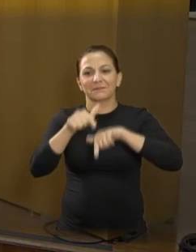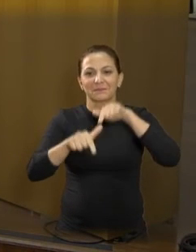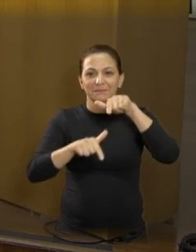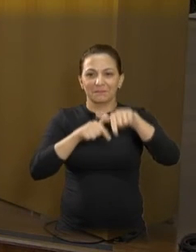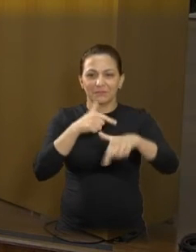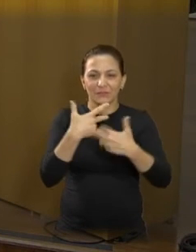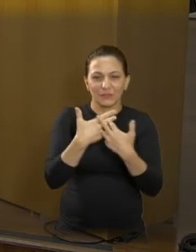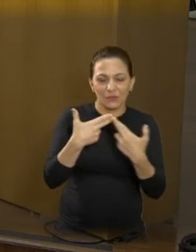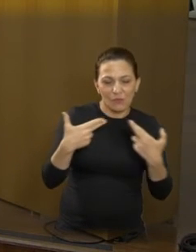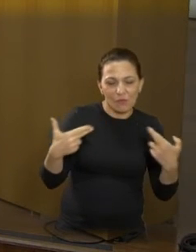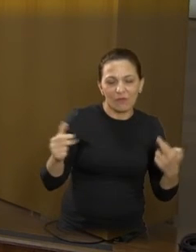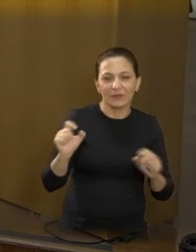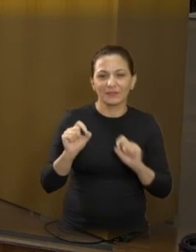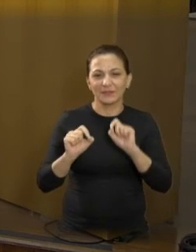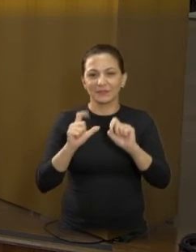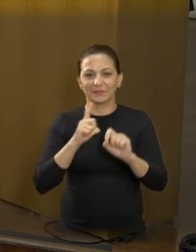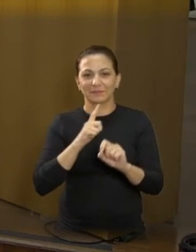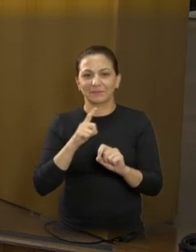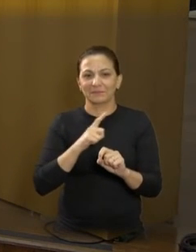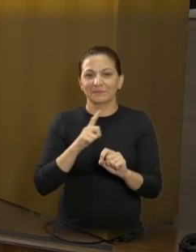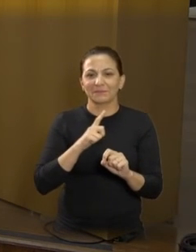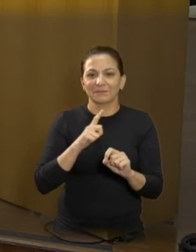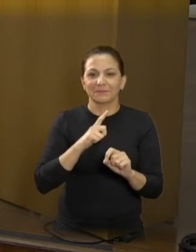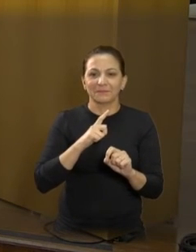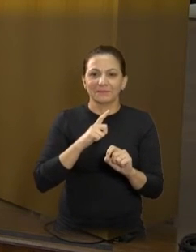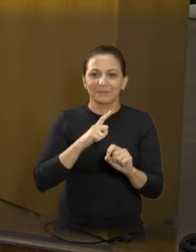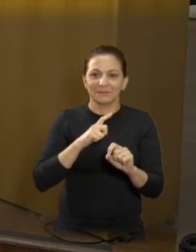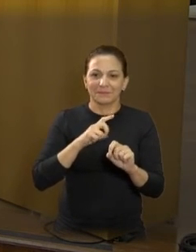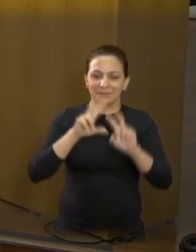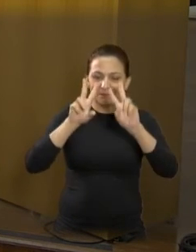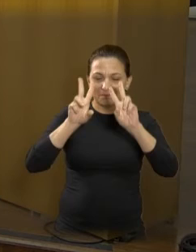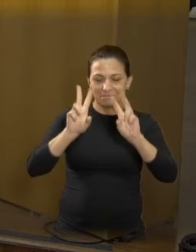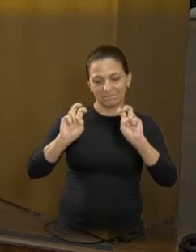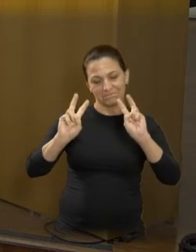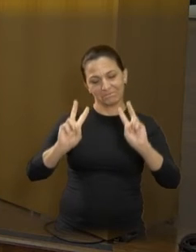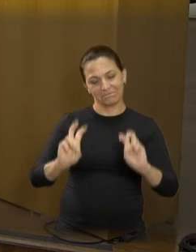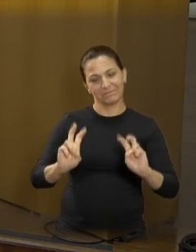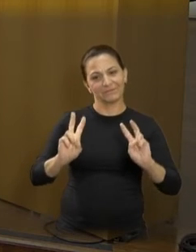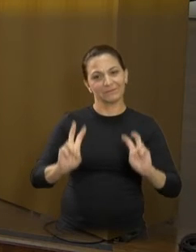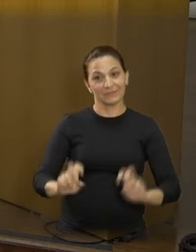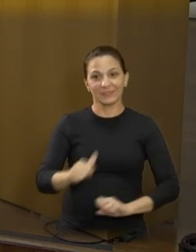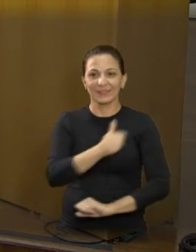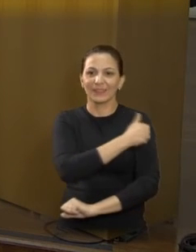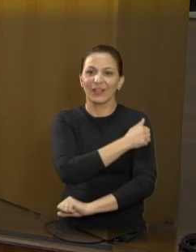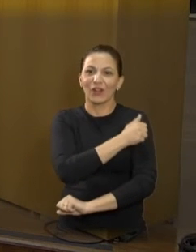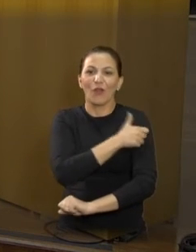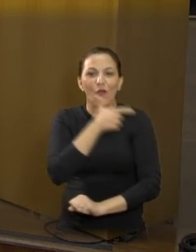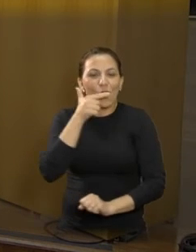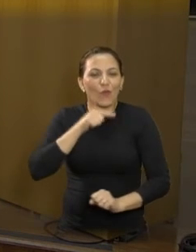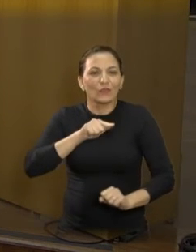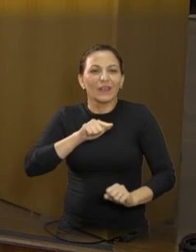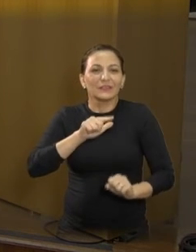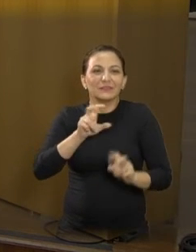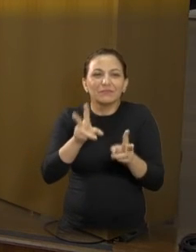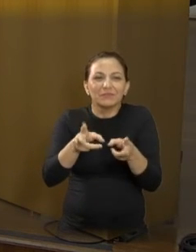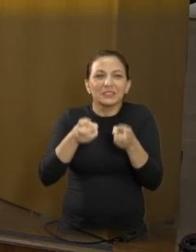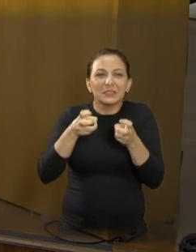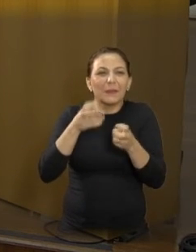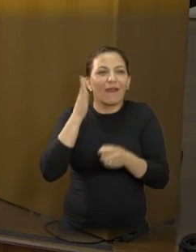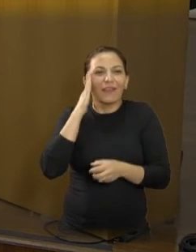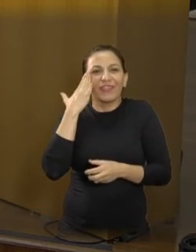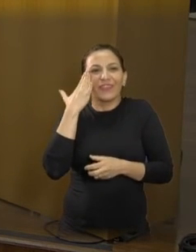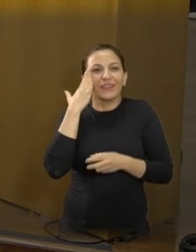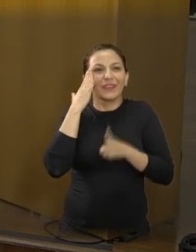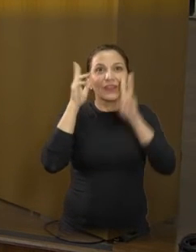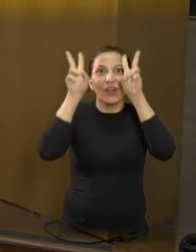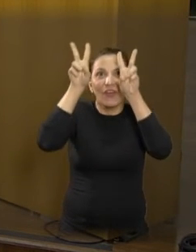com coisas, né, com um assunto que o aluno consegue enxergar, que faz parte